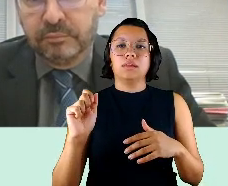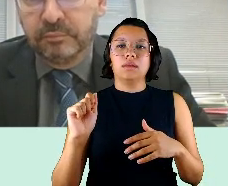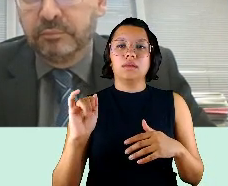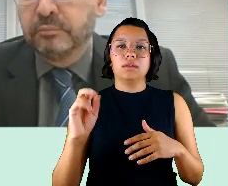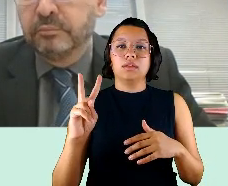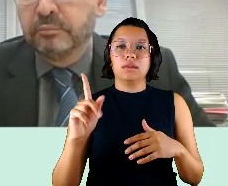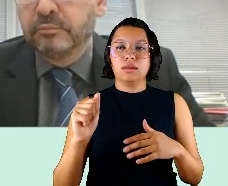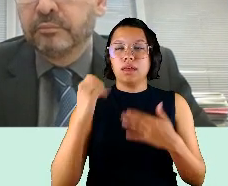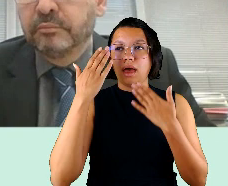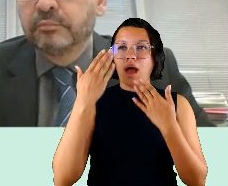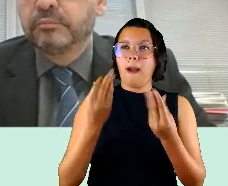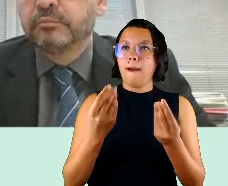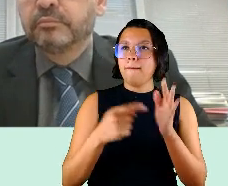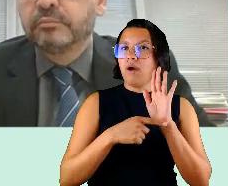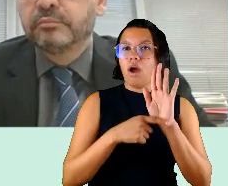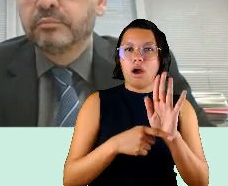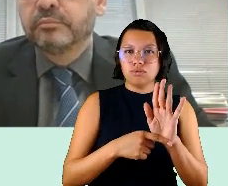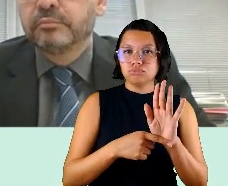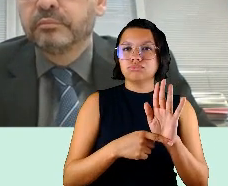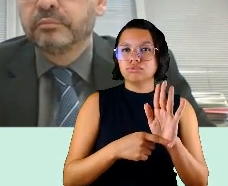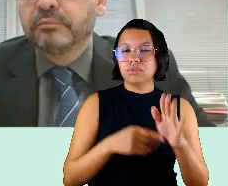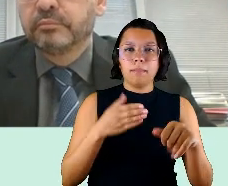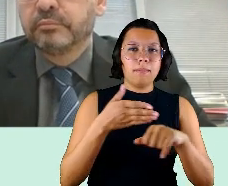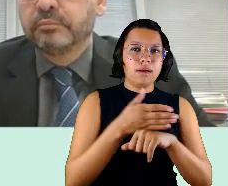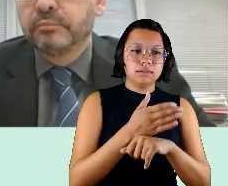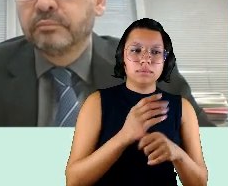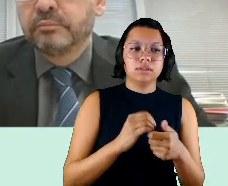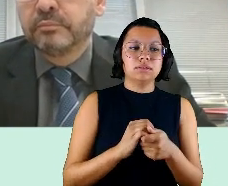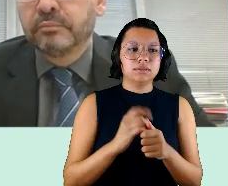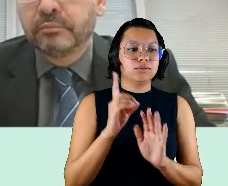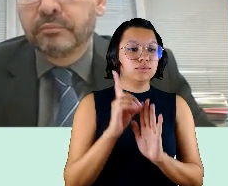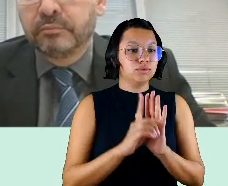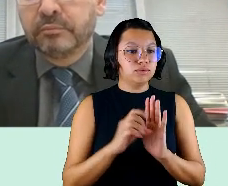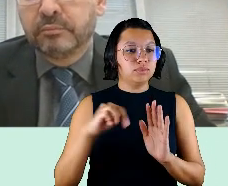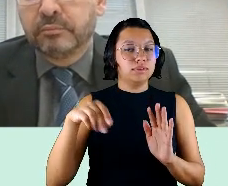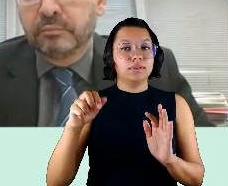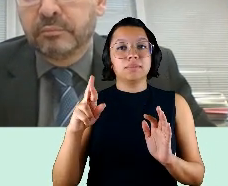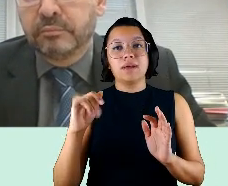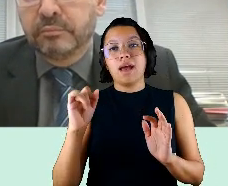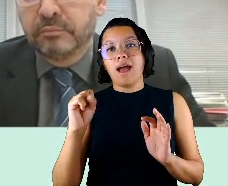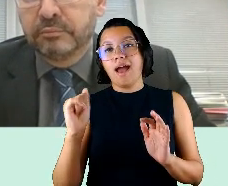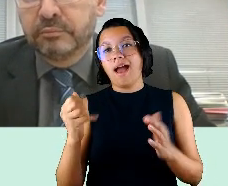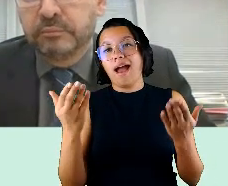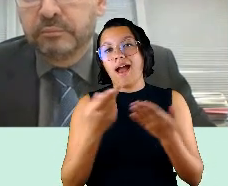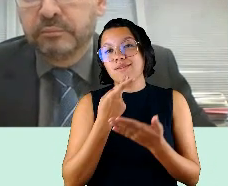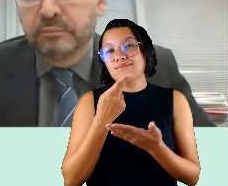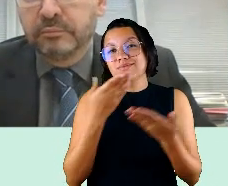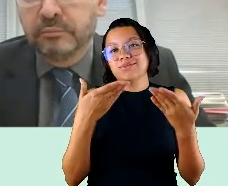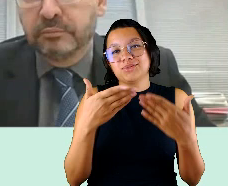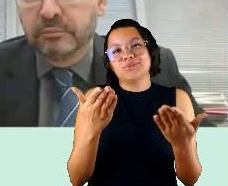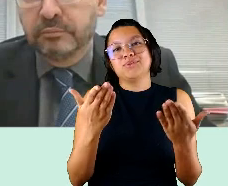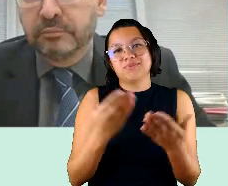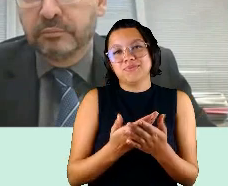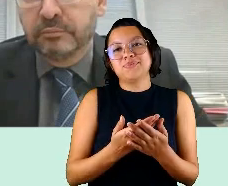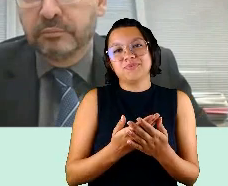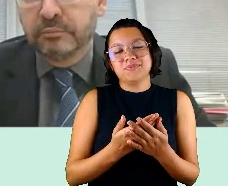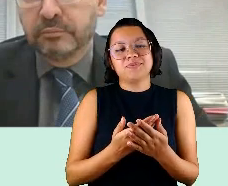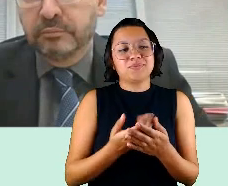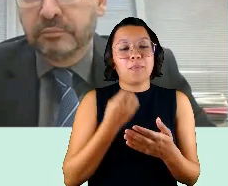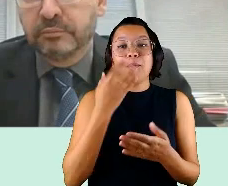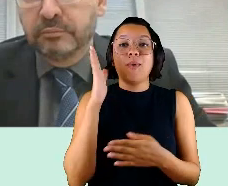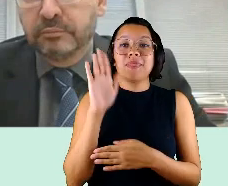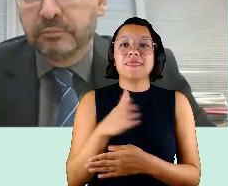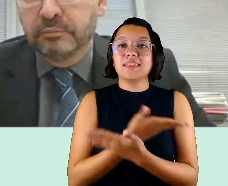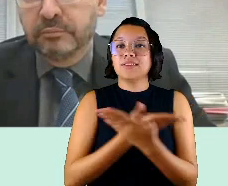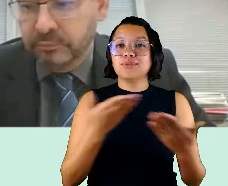sua colaboração, a sua contribuição, sua participação, doutora Marisa, e a palavra é sua. Boa tarde a